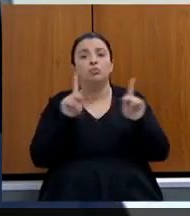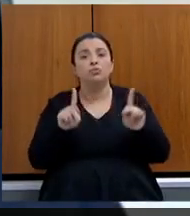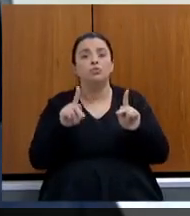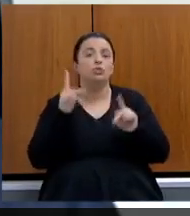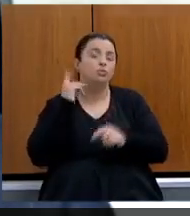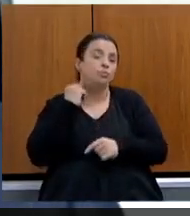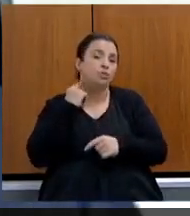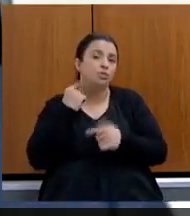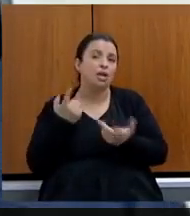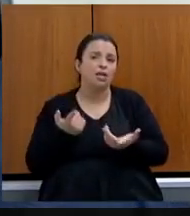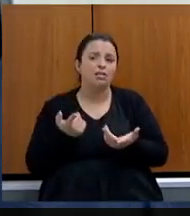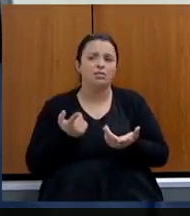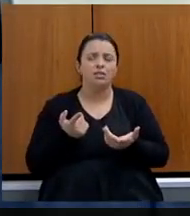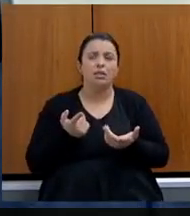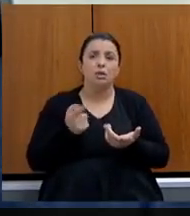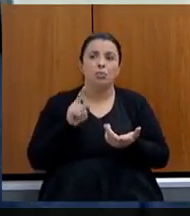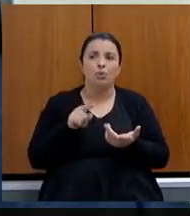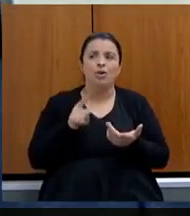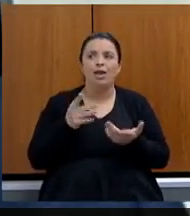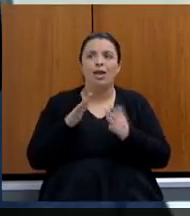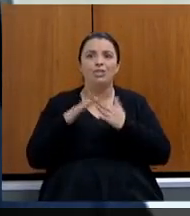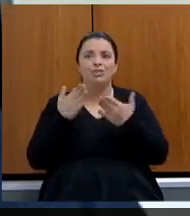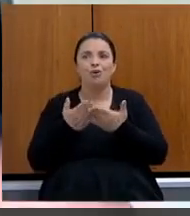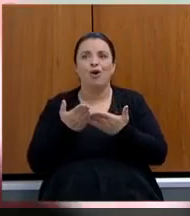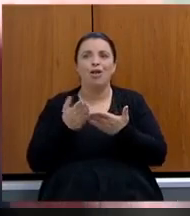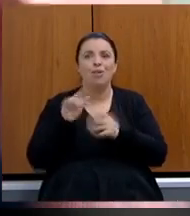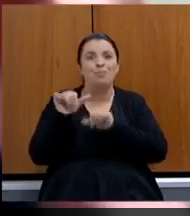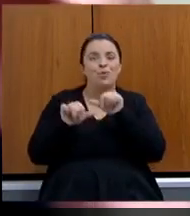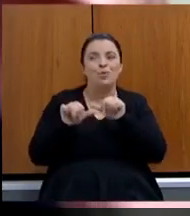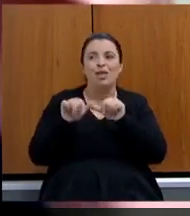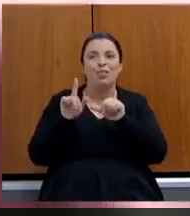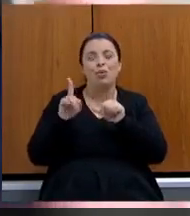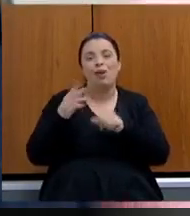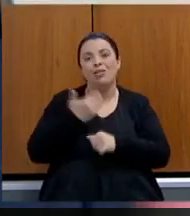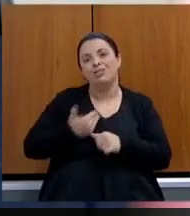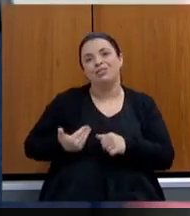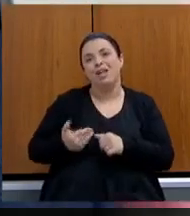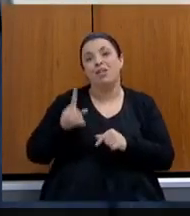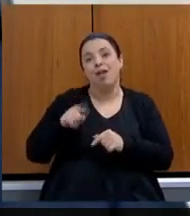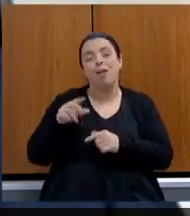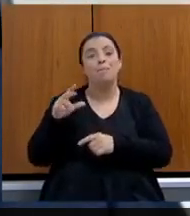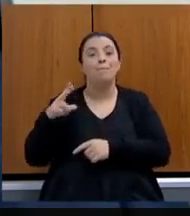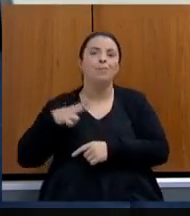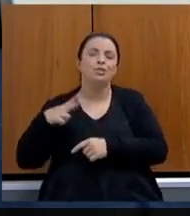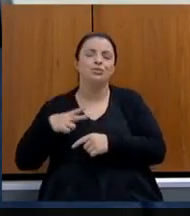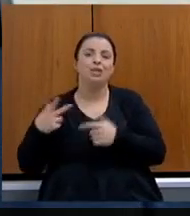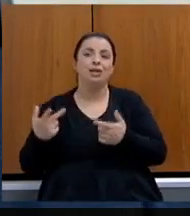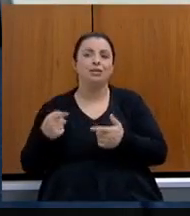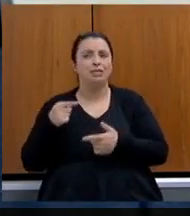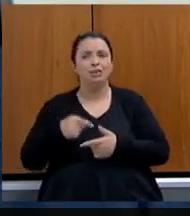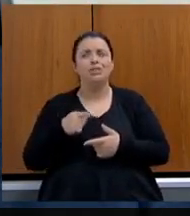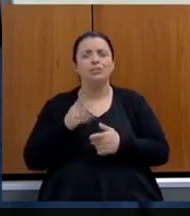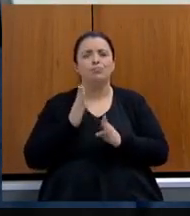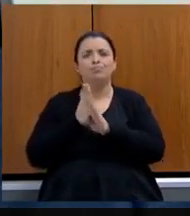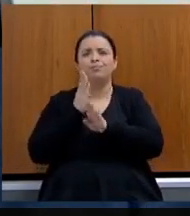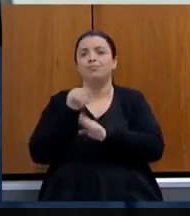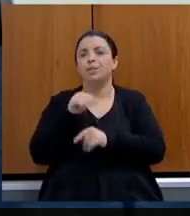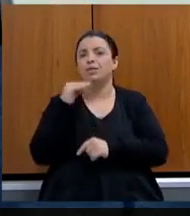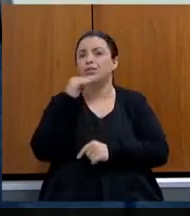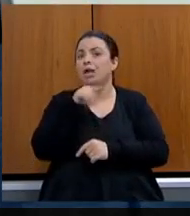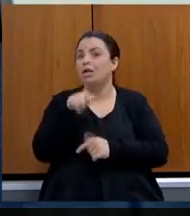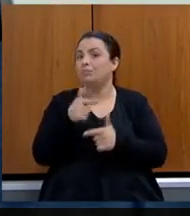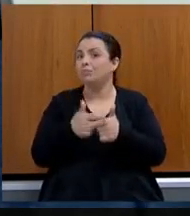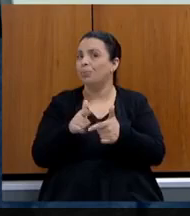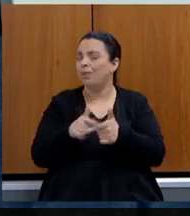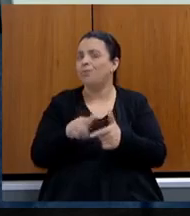prática é uma pasta do seu maior escola privada o problema que nós estamos identificando segunda